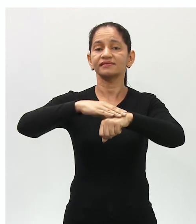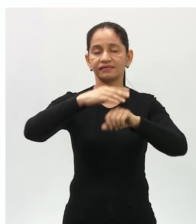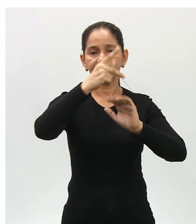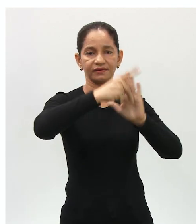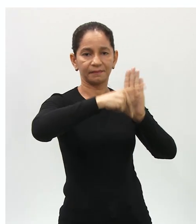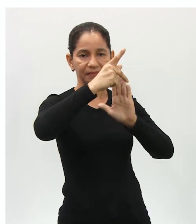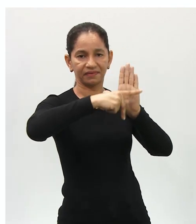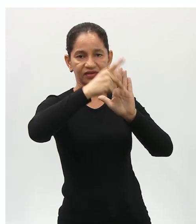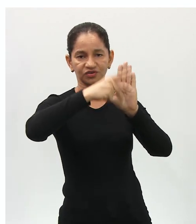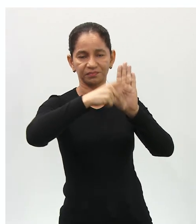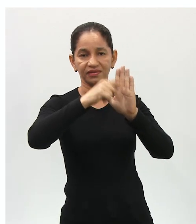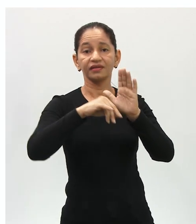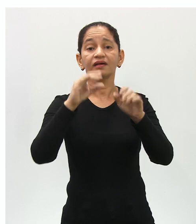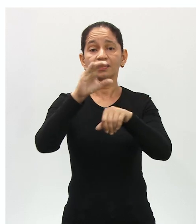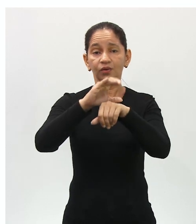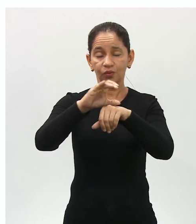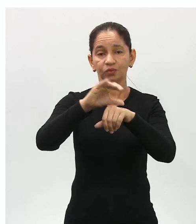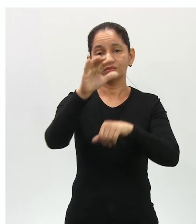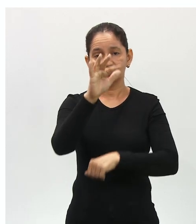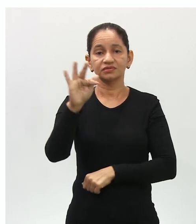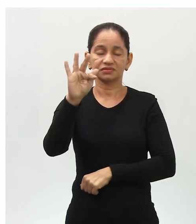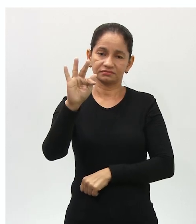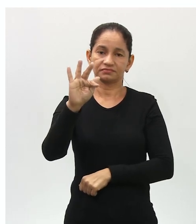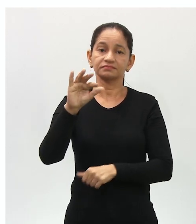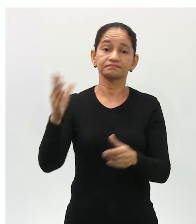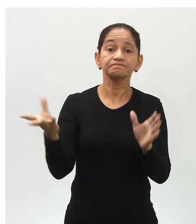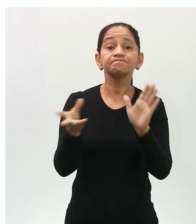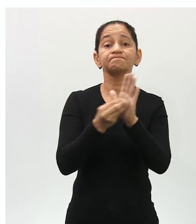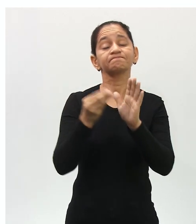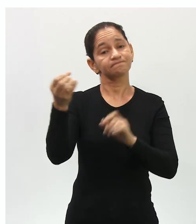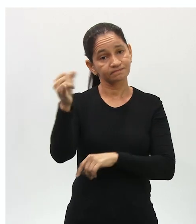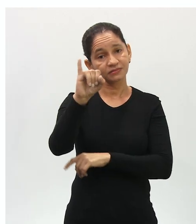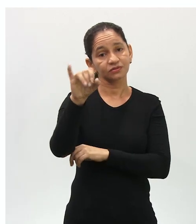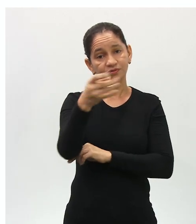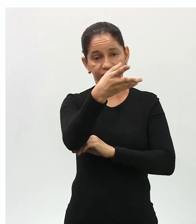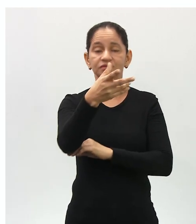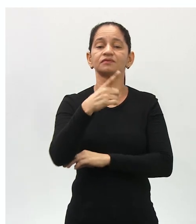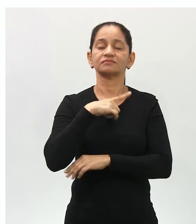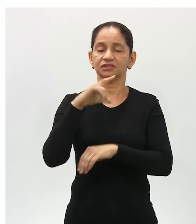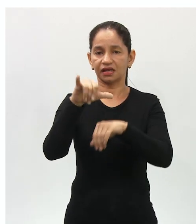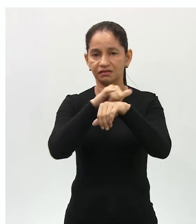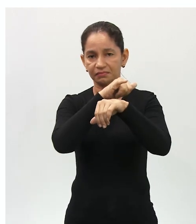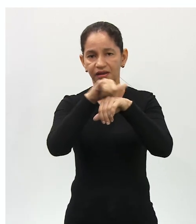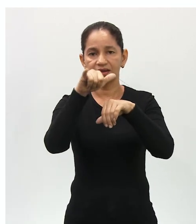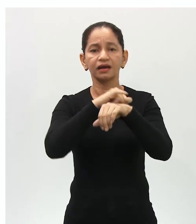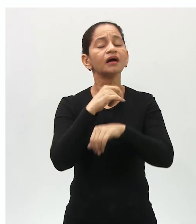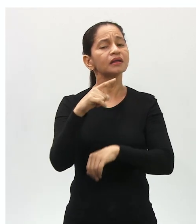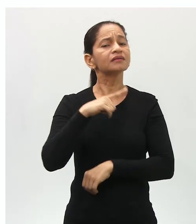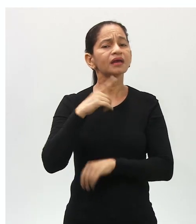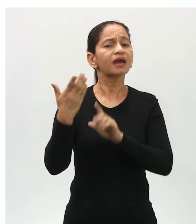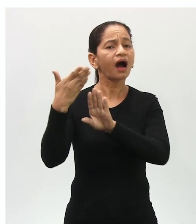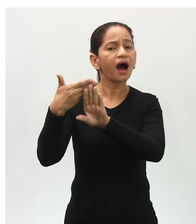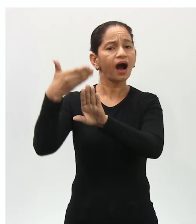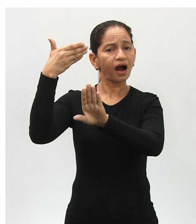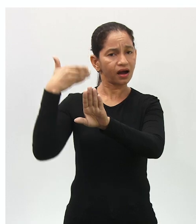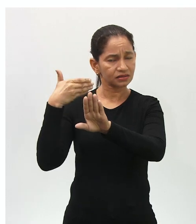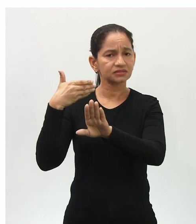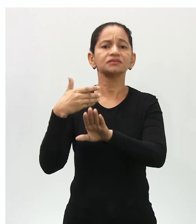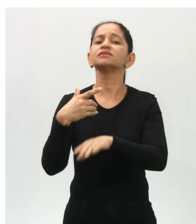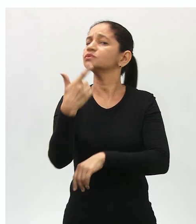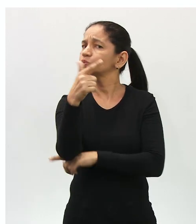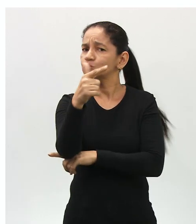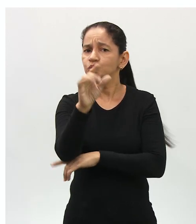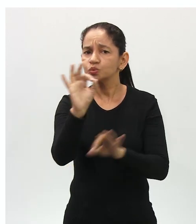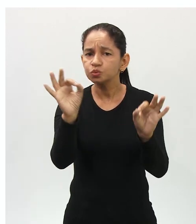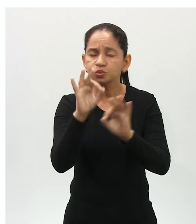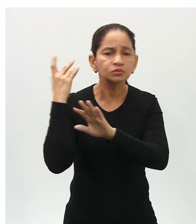ciclo orçamentário, a Constituição de 1988 trouxe inovações, né, novos instrumentos que não existiam. A gente estudou durante a história